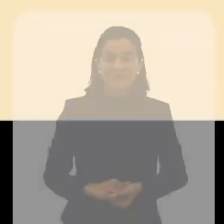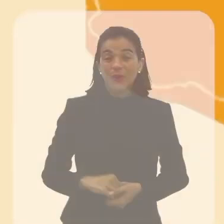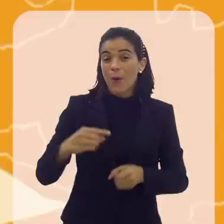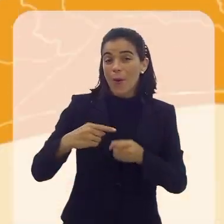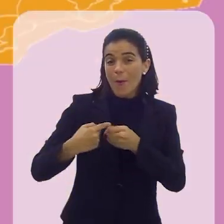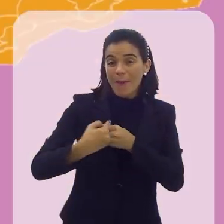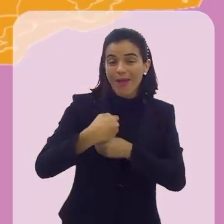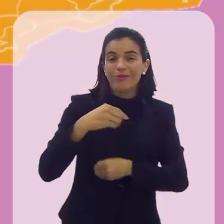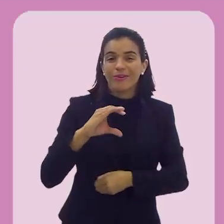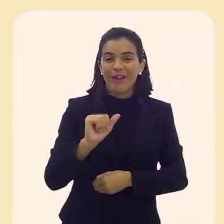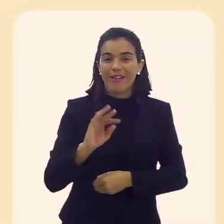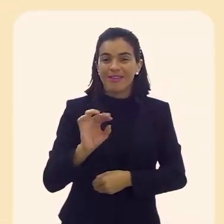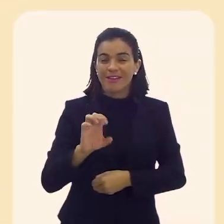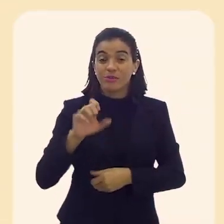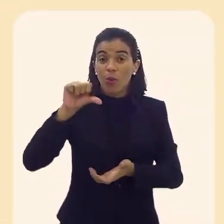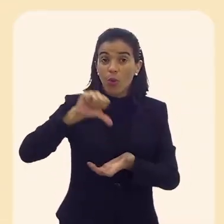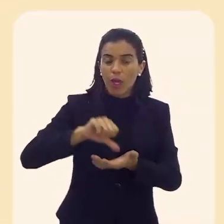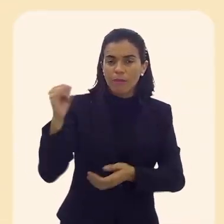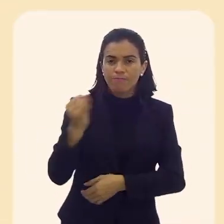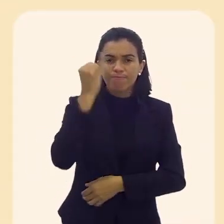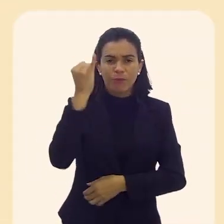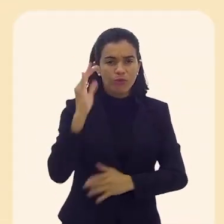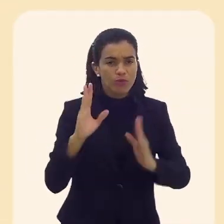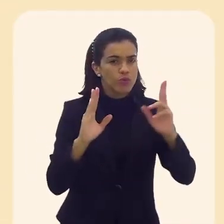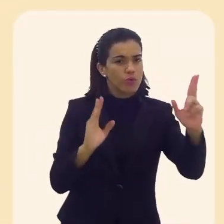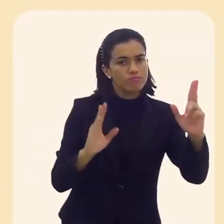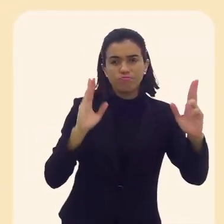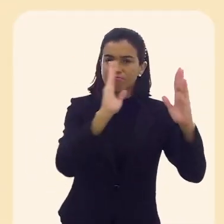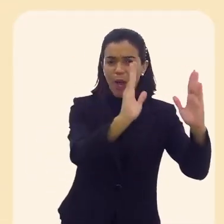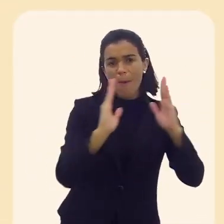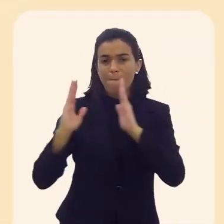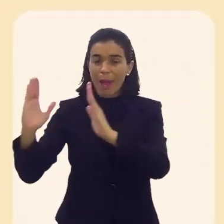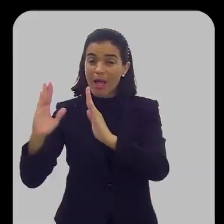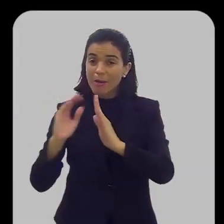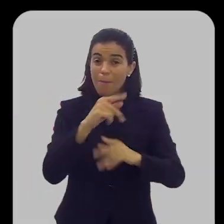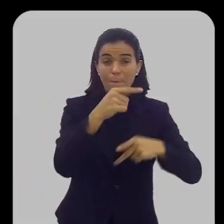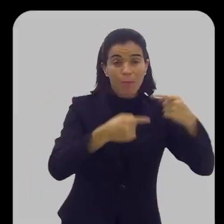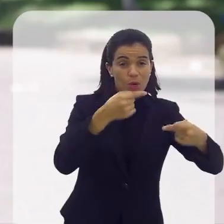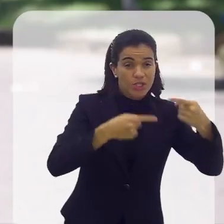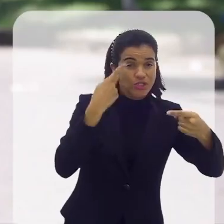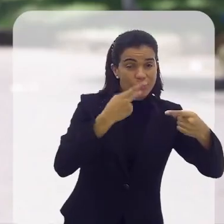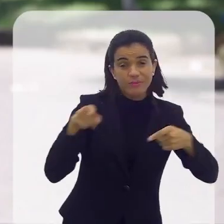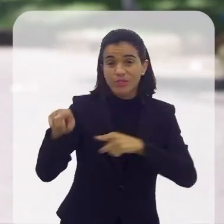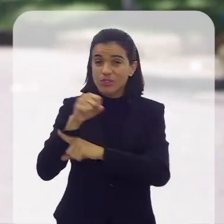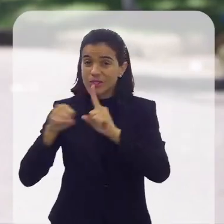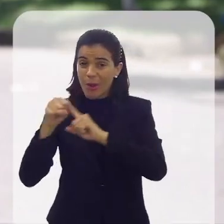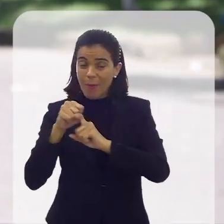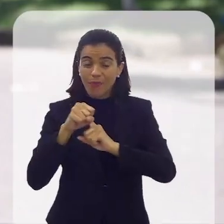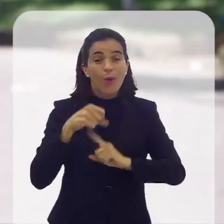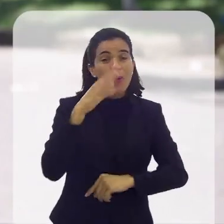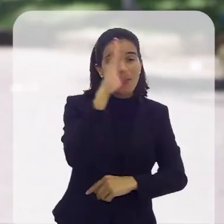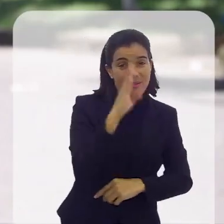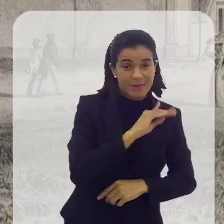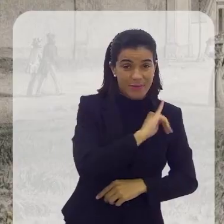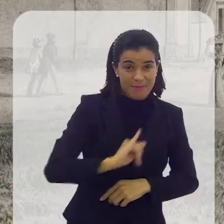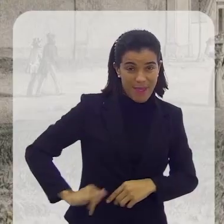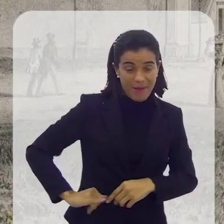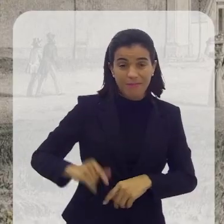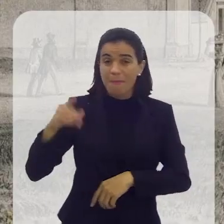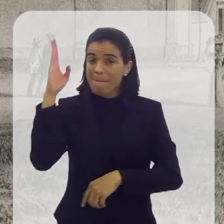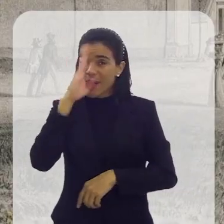O bairro do Catete foi palco importante de dois períodos distintos da história política e social do país, o Brasil Império e o Brasil República.